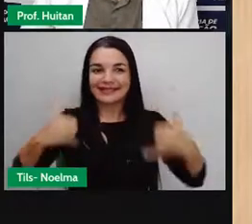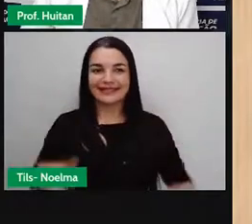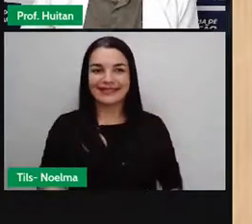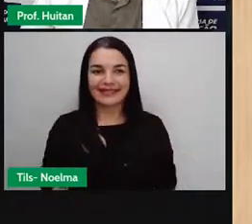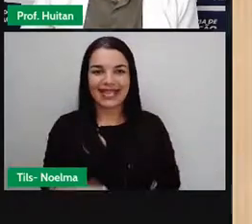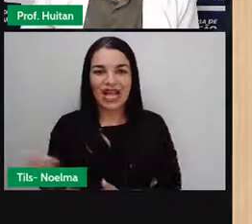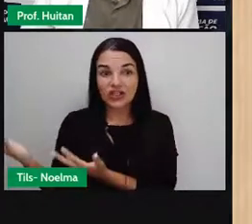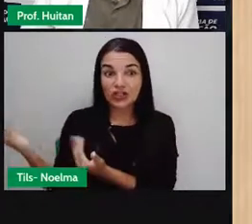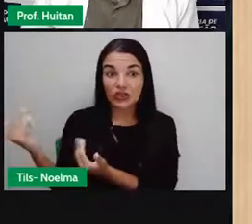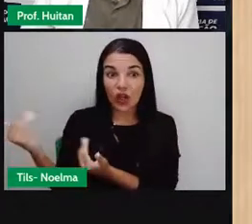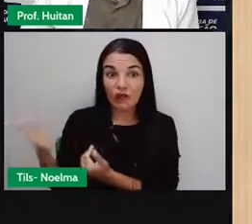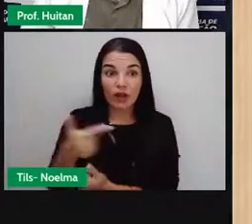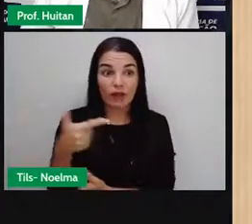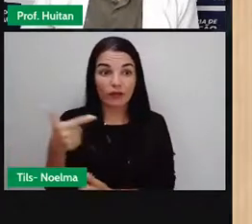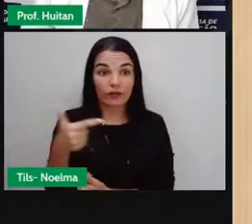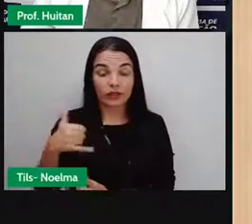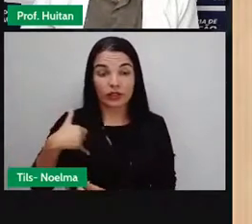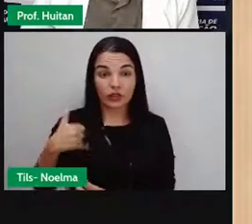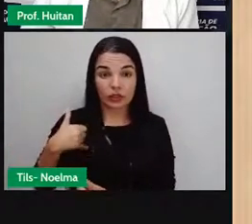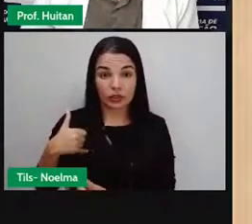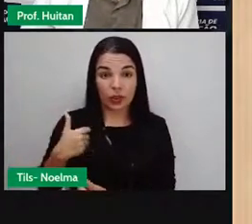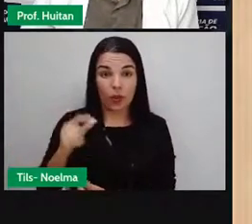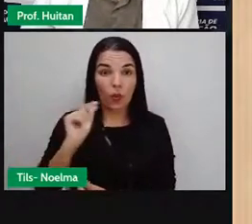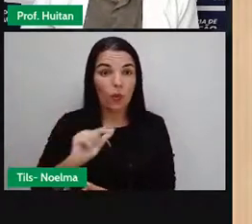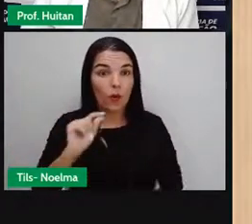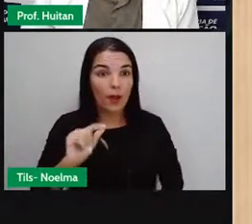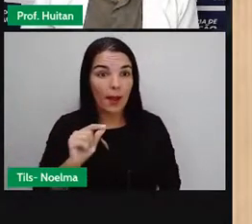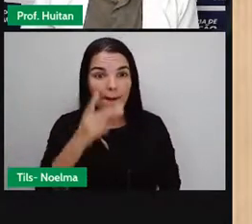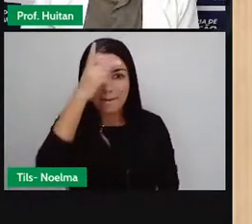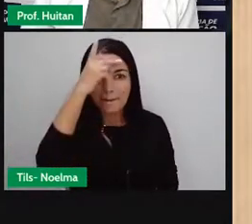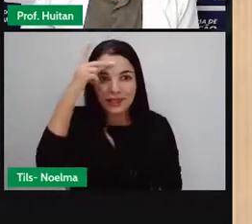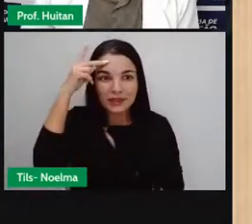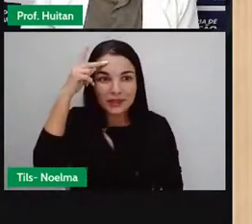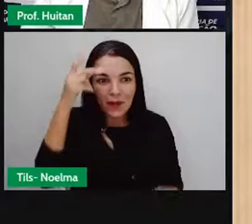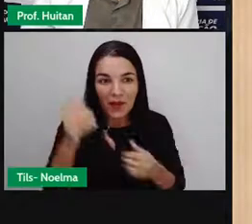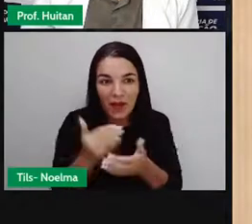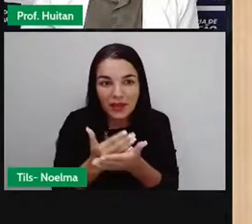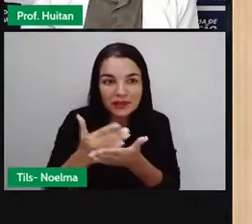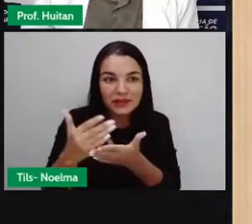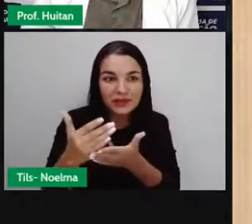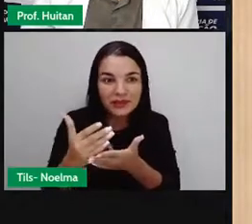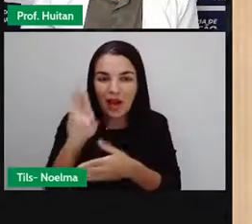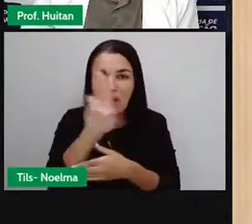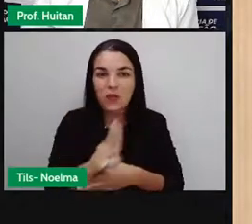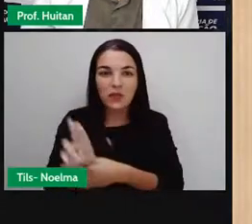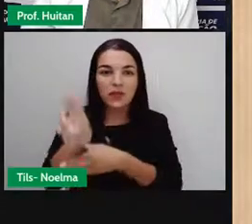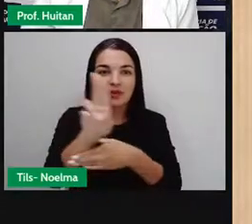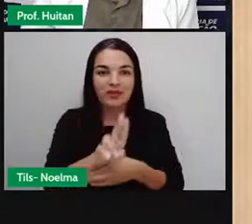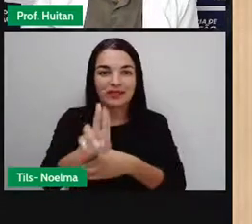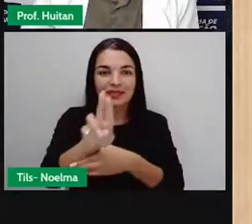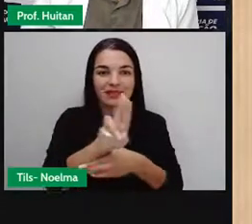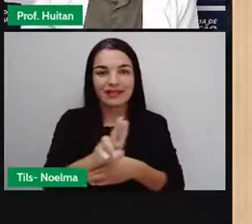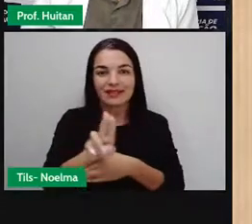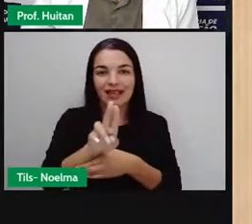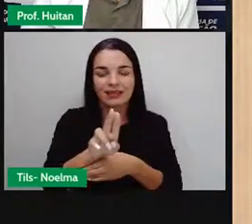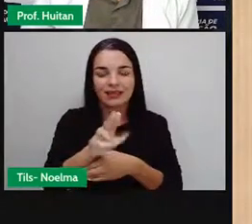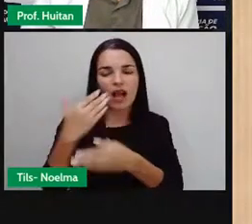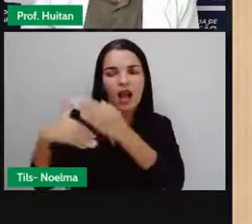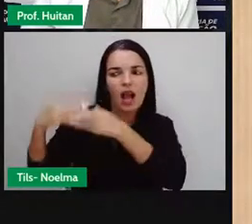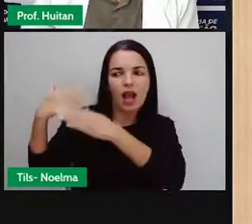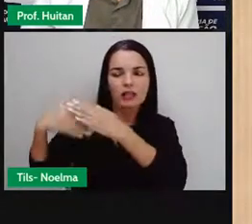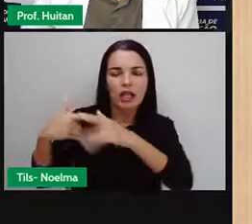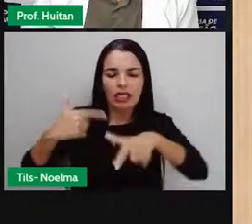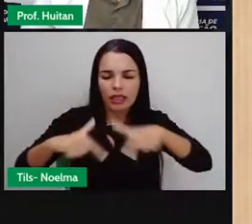O jovem de 22 anos é um dos calouros de medicina da UFPA. Nos últimos 2 anos, Joel trabalhou junto com o pai na cooperativa